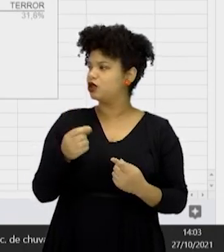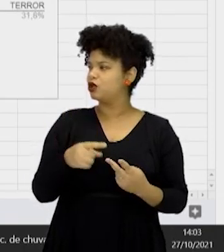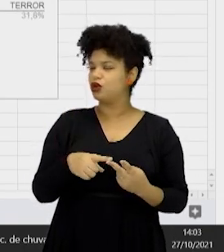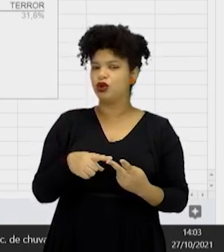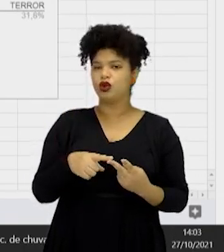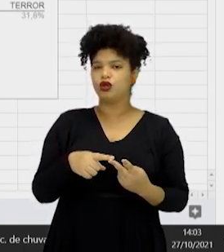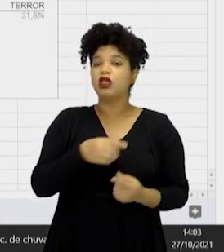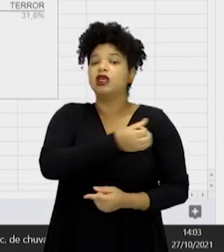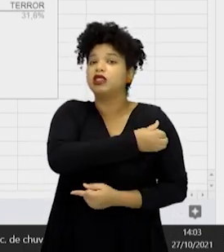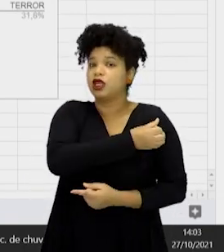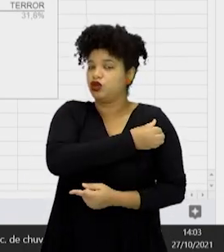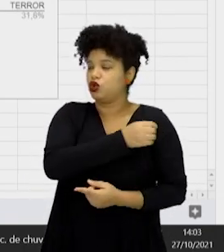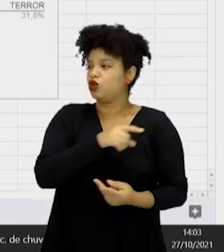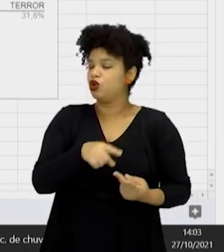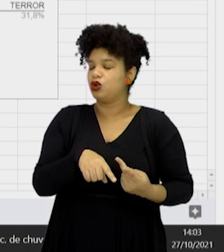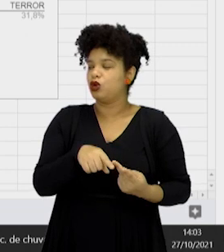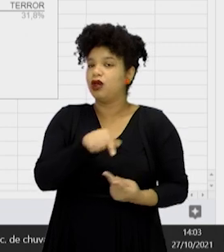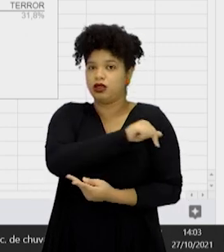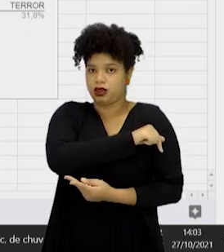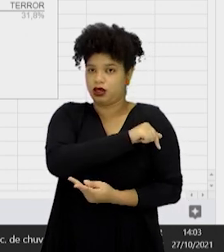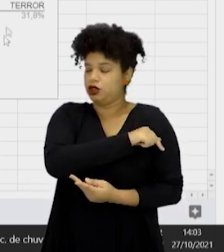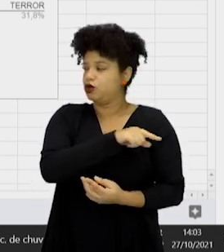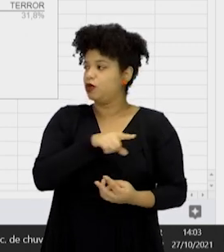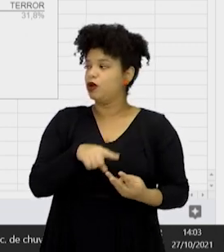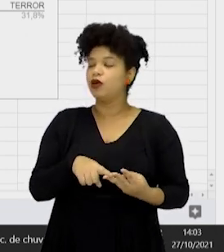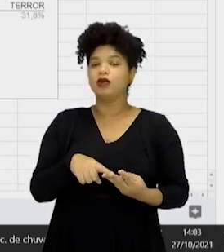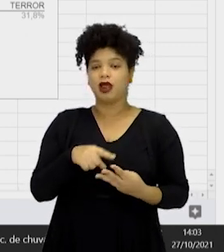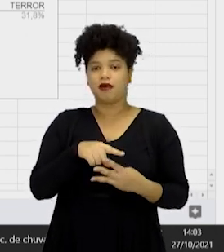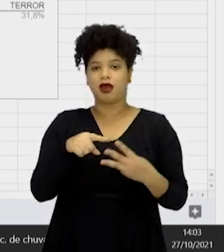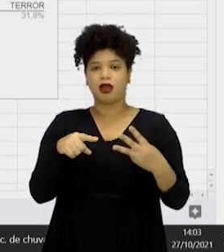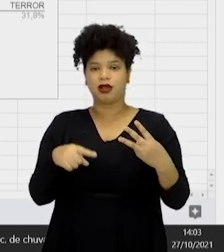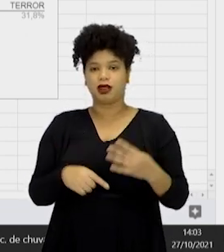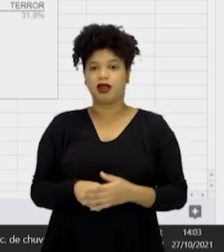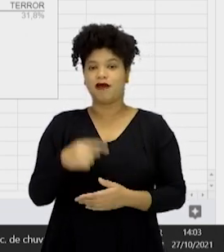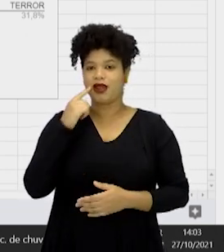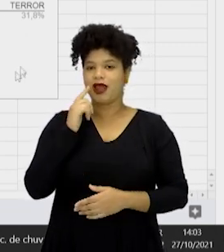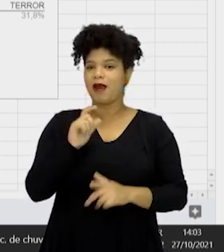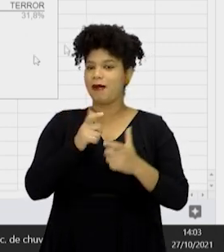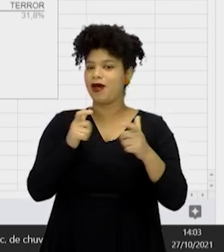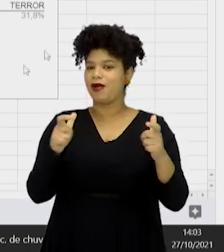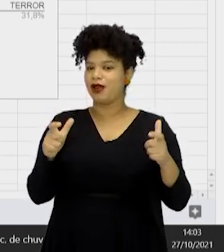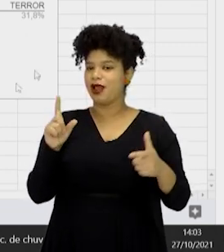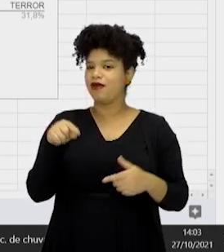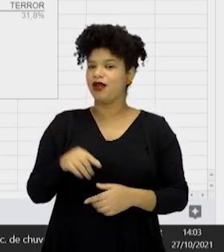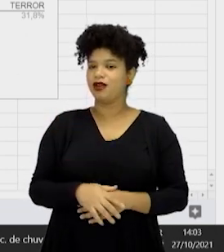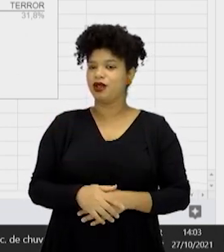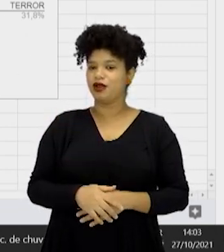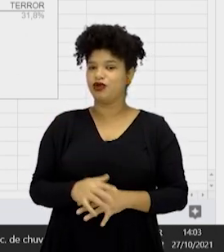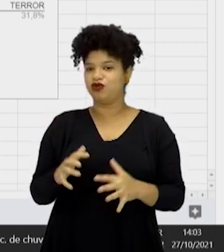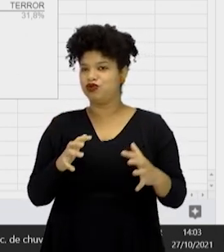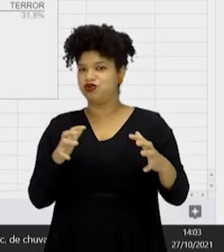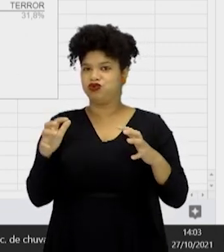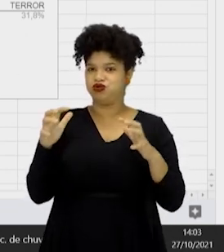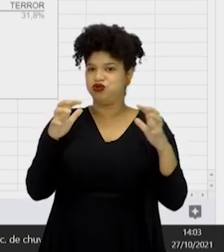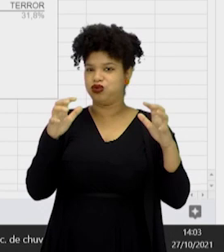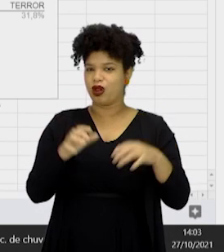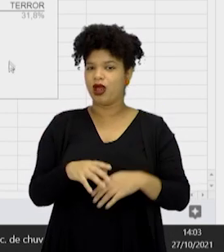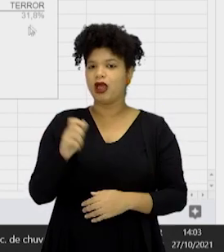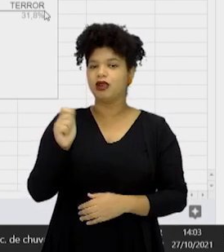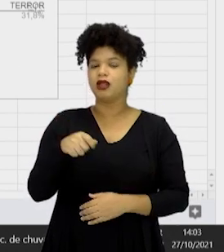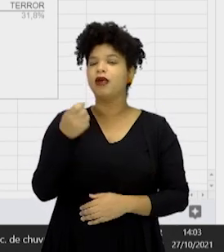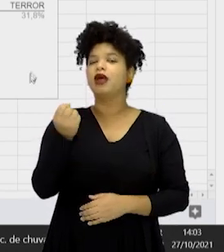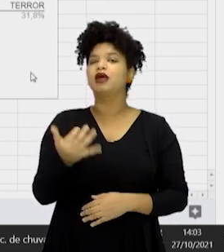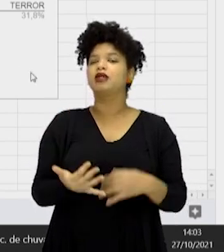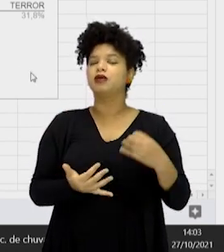mostrou outro gráfico do sétimo ano, né? A gente percebe que o de terror aqui foi o mais aparente, né? Se fosse para a gente dizer qual é a